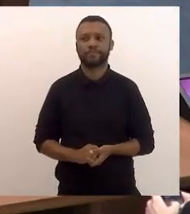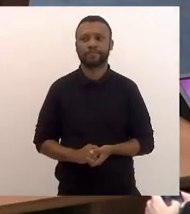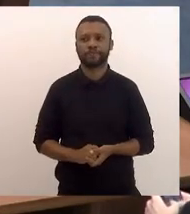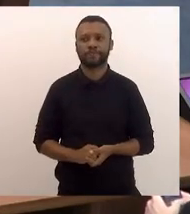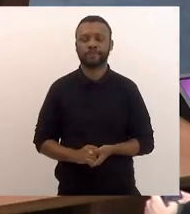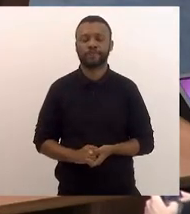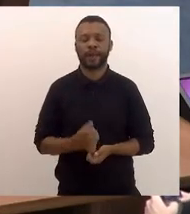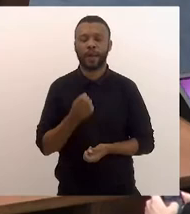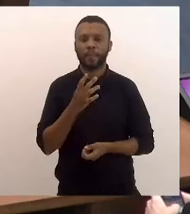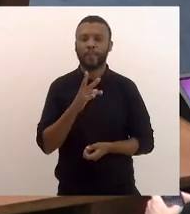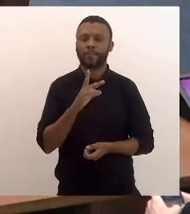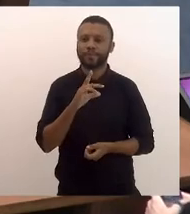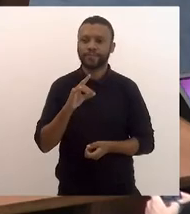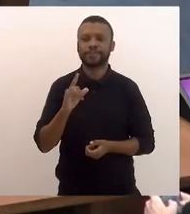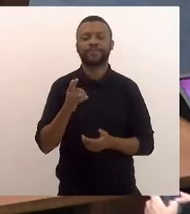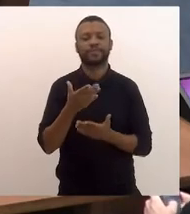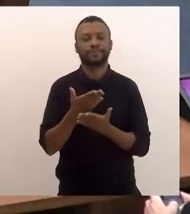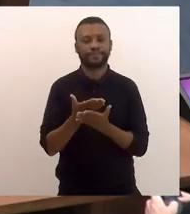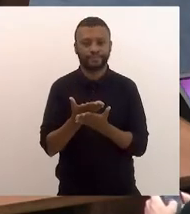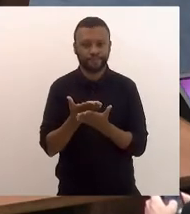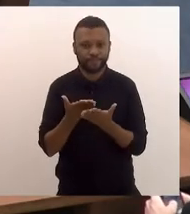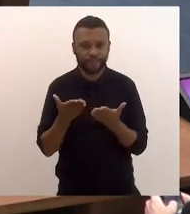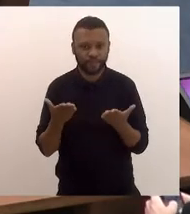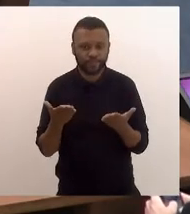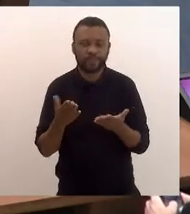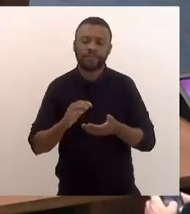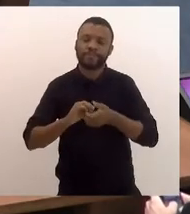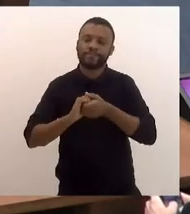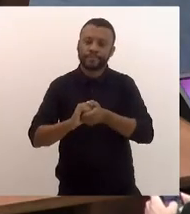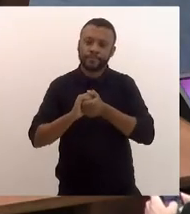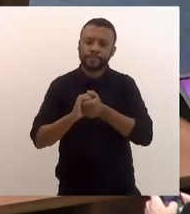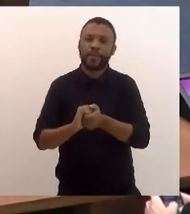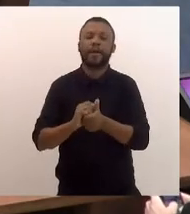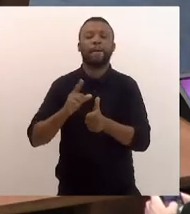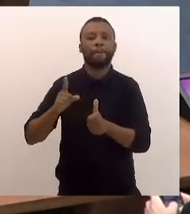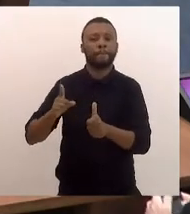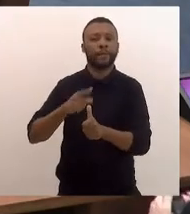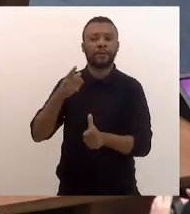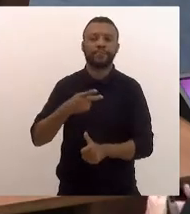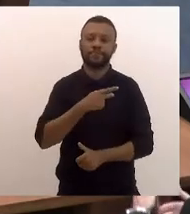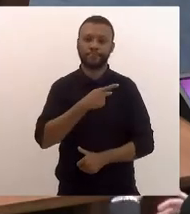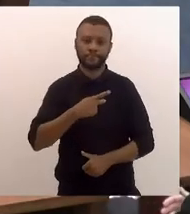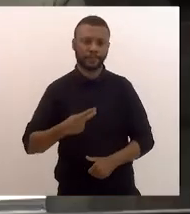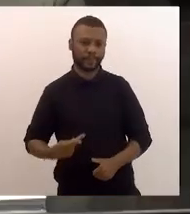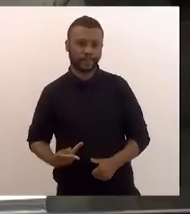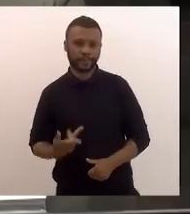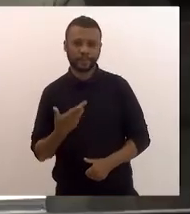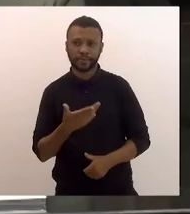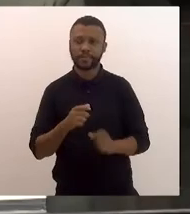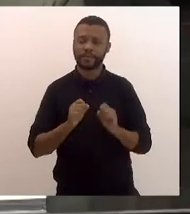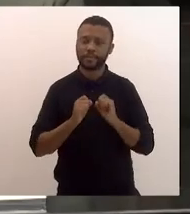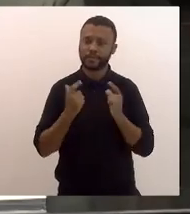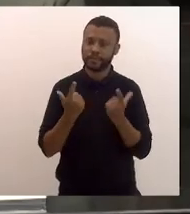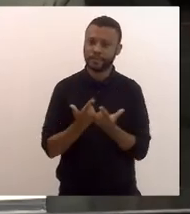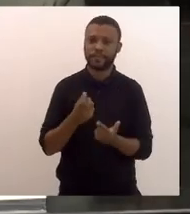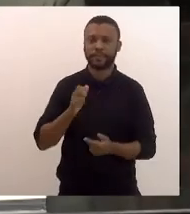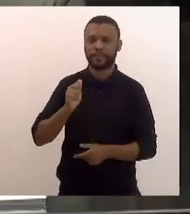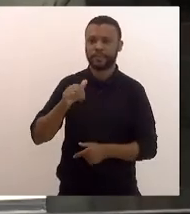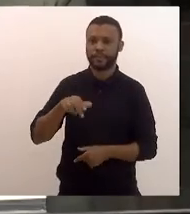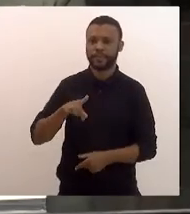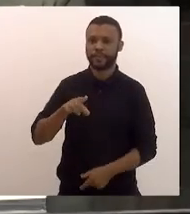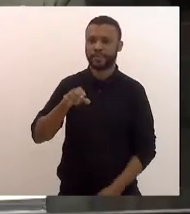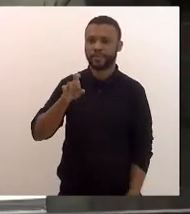bom dia bom dia a todos saudade a primeiramente meu presidente André Ceciliano